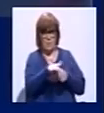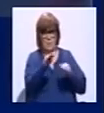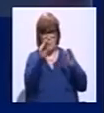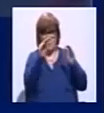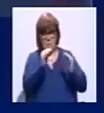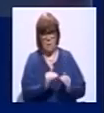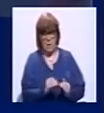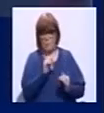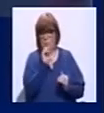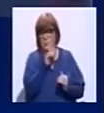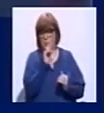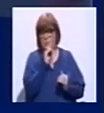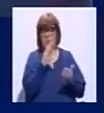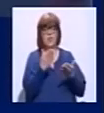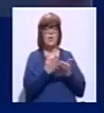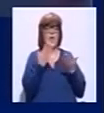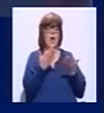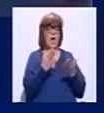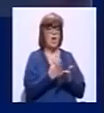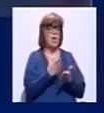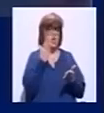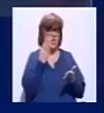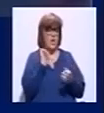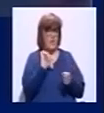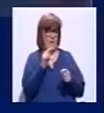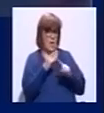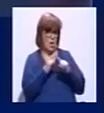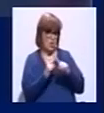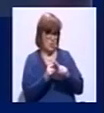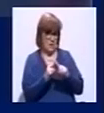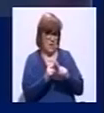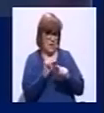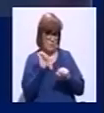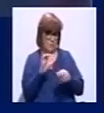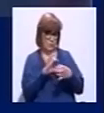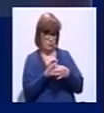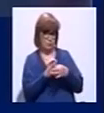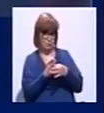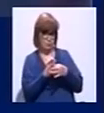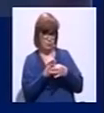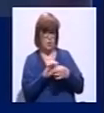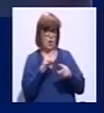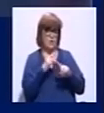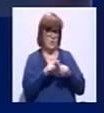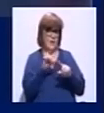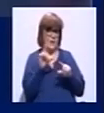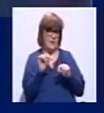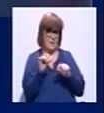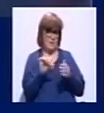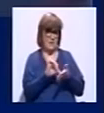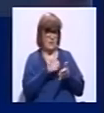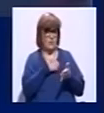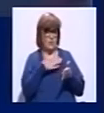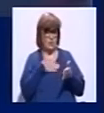o que estão a estudar para já é apenas para ser usado em meio hospitalar a hospitais hotéis atualmente centros de